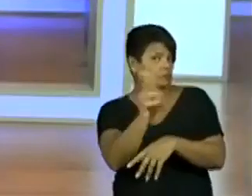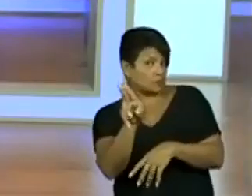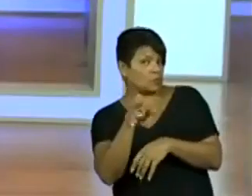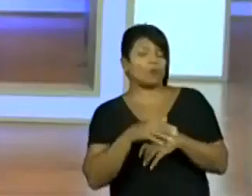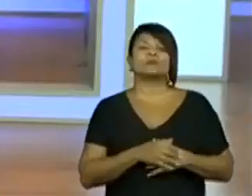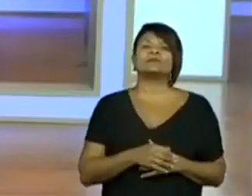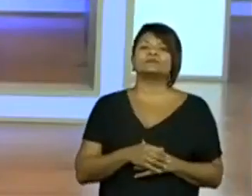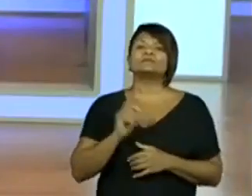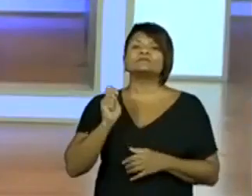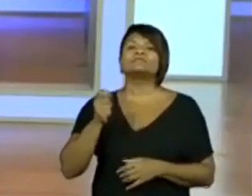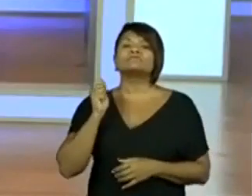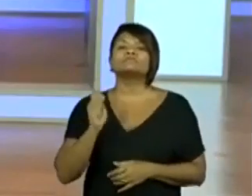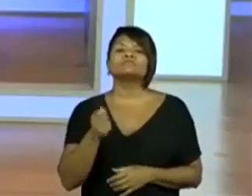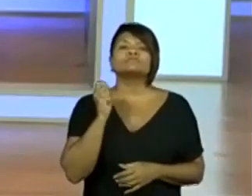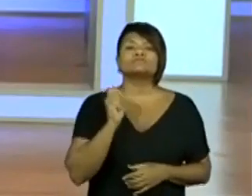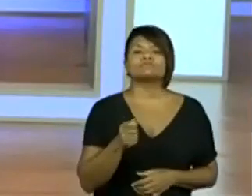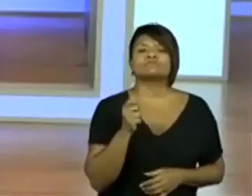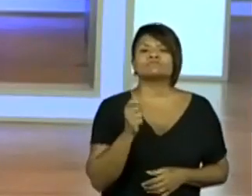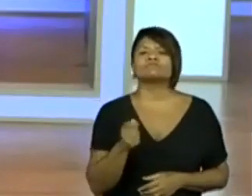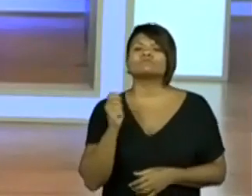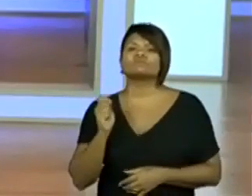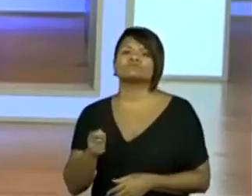Então...